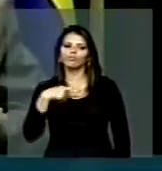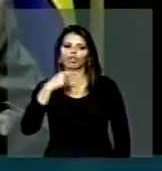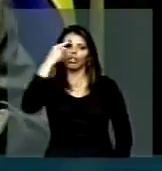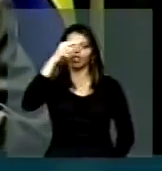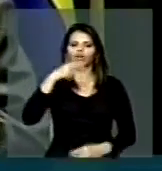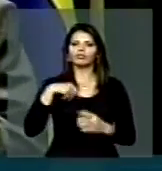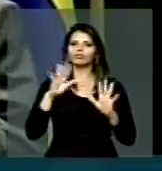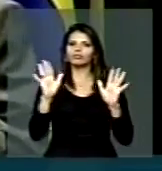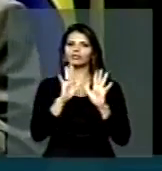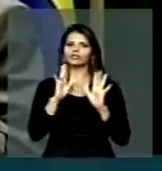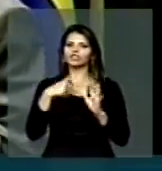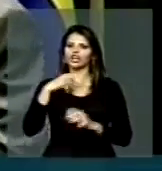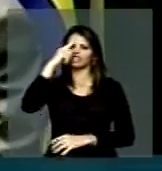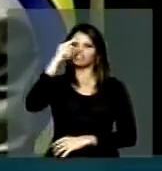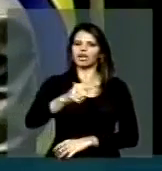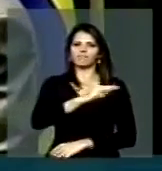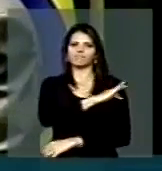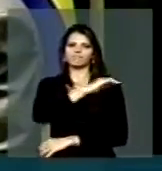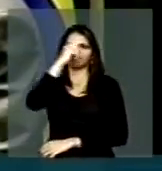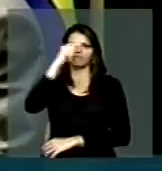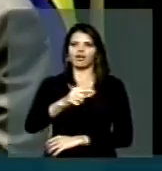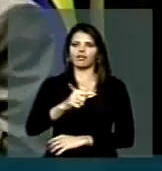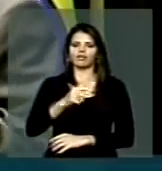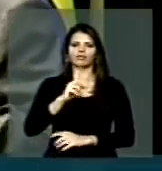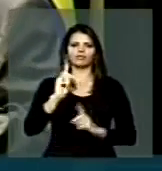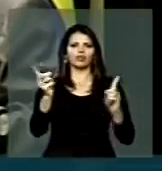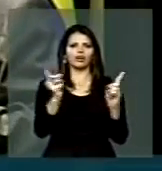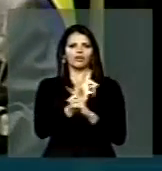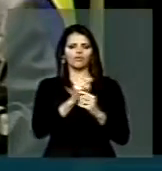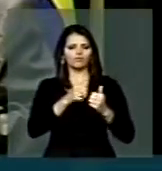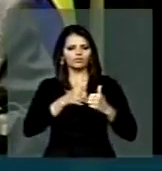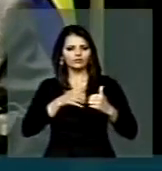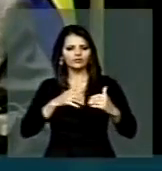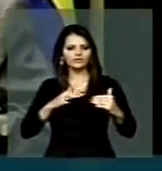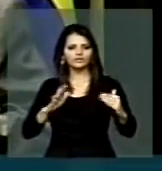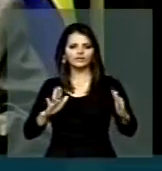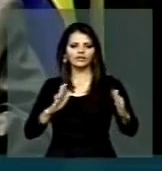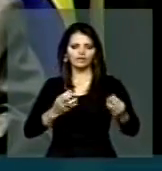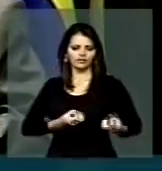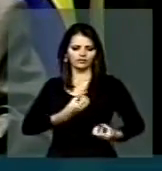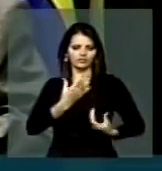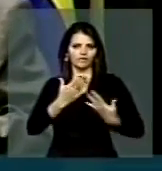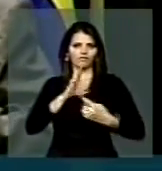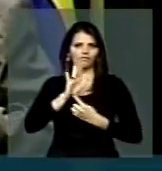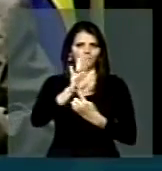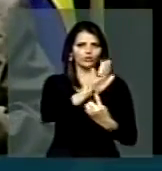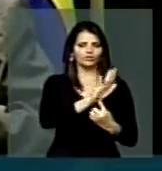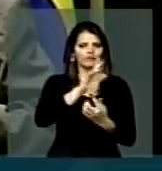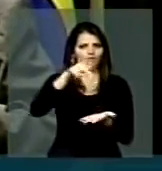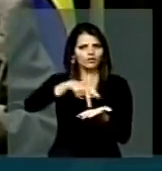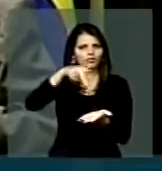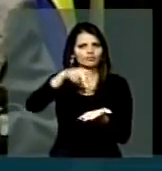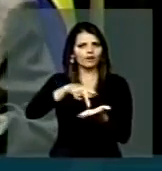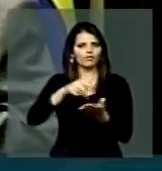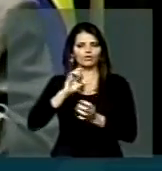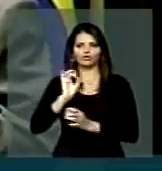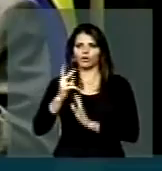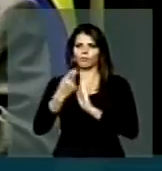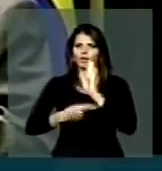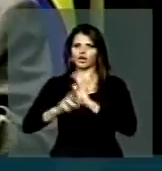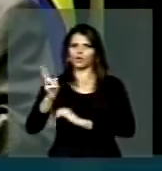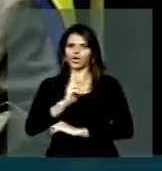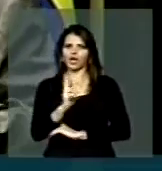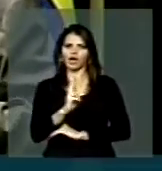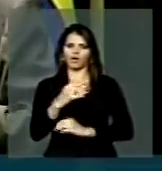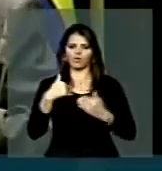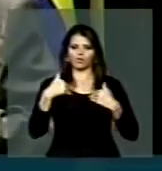o coração, dizer a verdade ao país. Muita coisa foi feita, não foi só o Plano Real, nem foi só o meu governo, longe